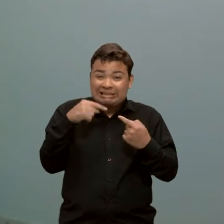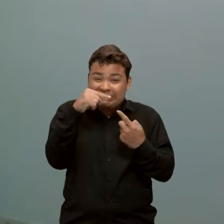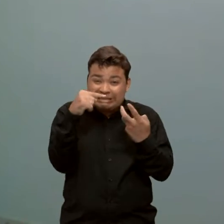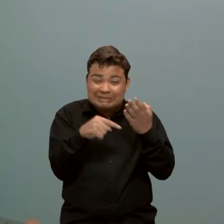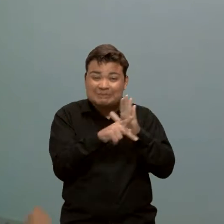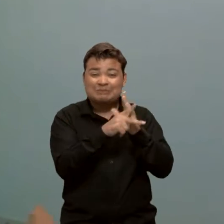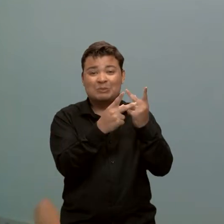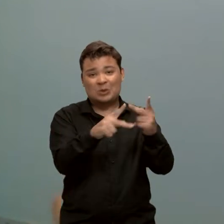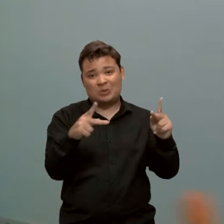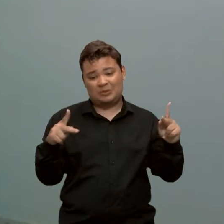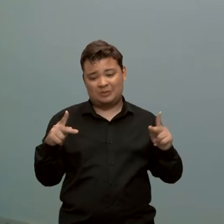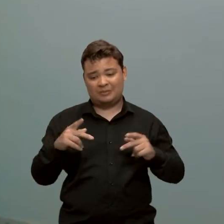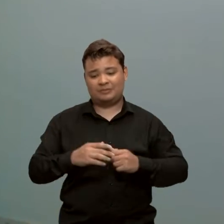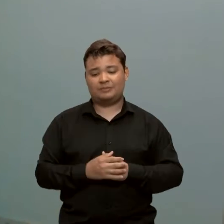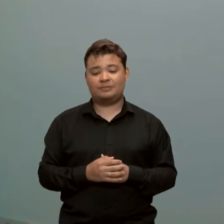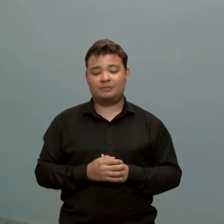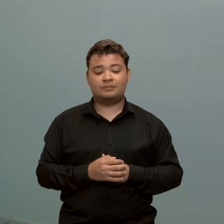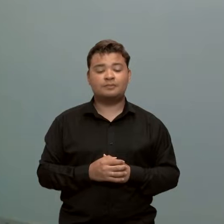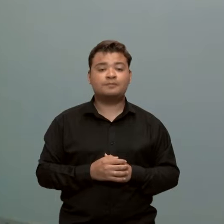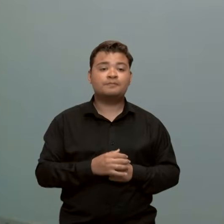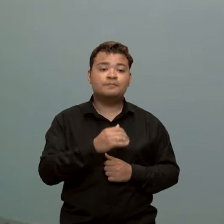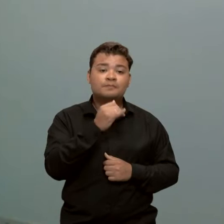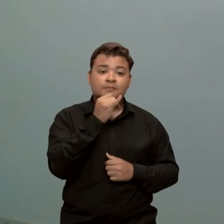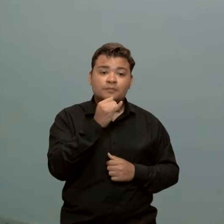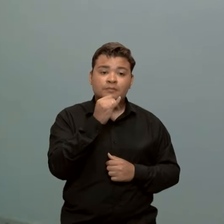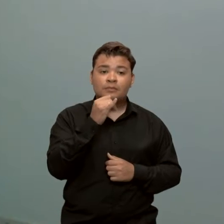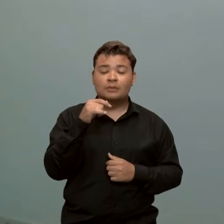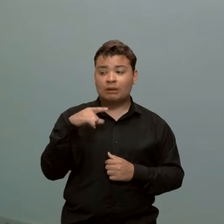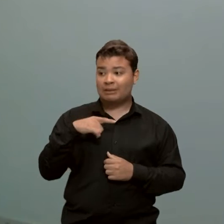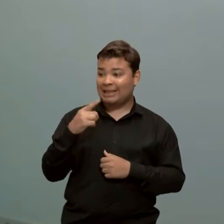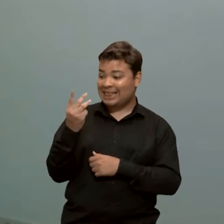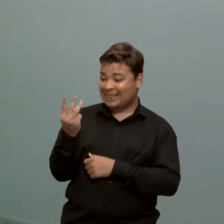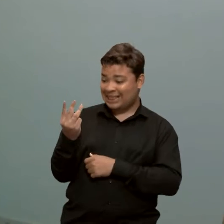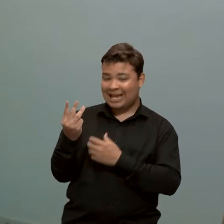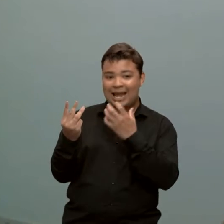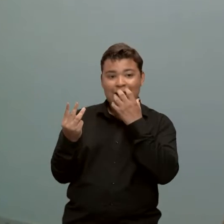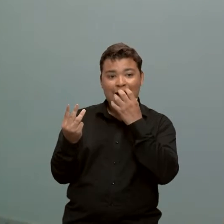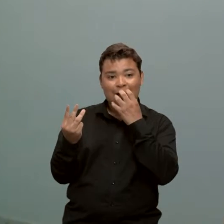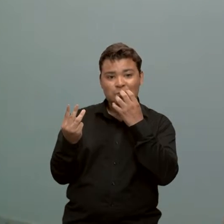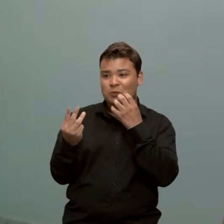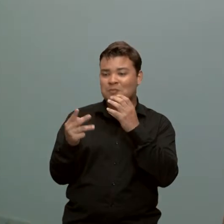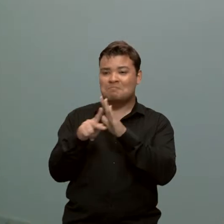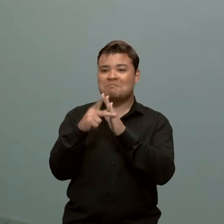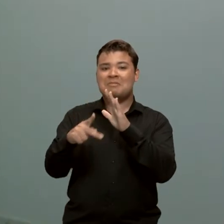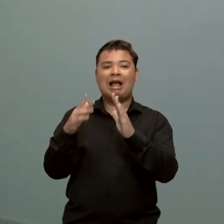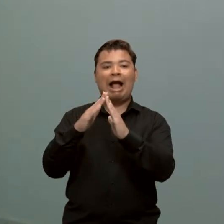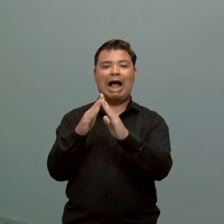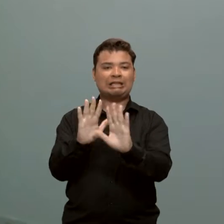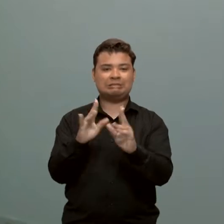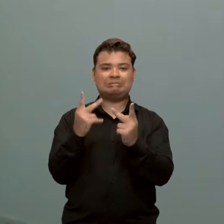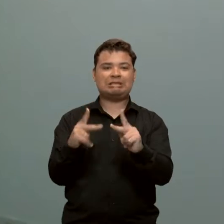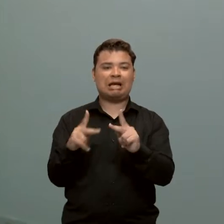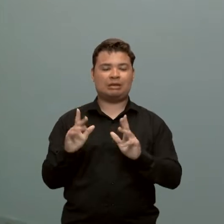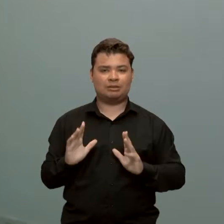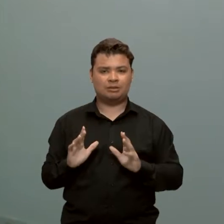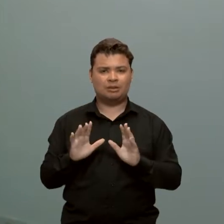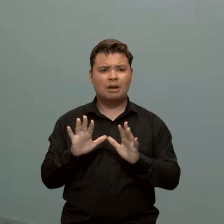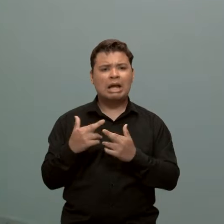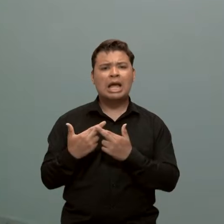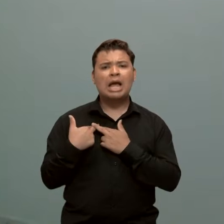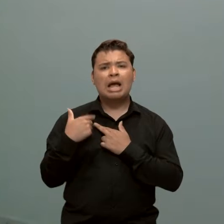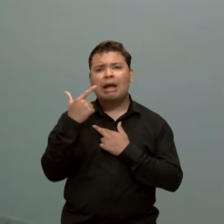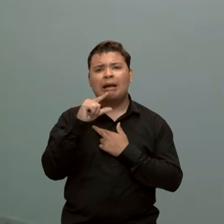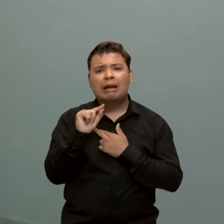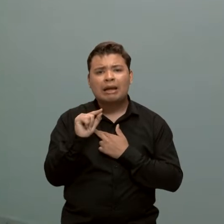animais. Por exemplo, aqui na CEL 5, nós temos 3 cachorros comunitários, que são da casa. Então, quem que é o responsável desse